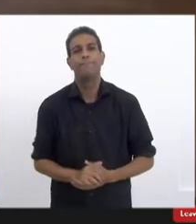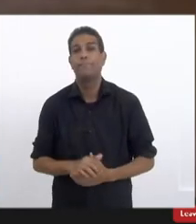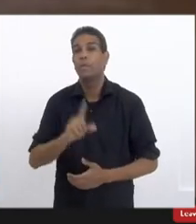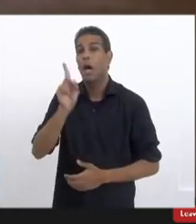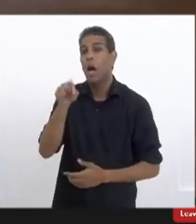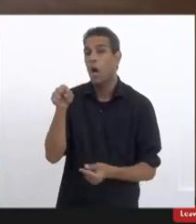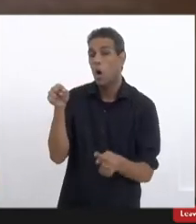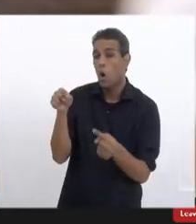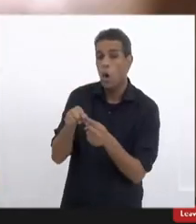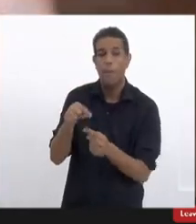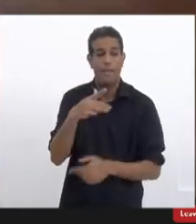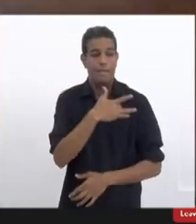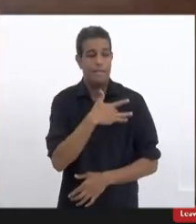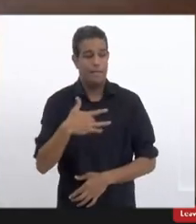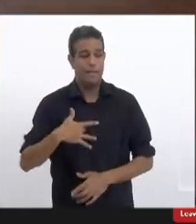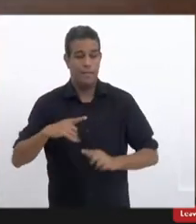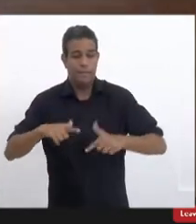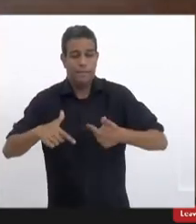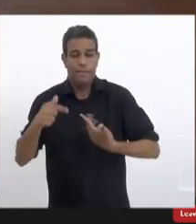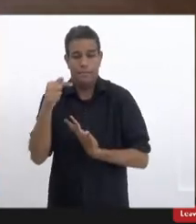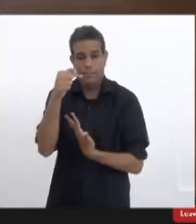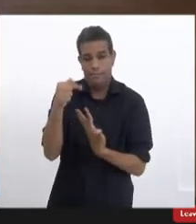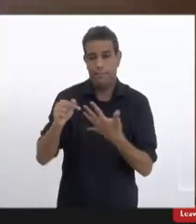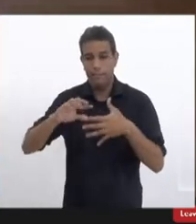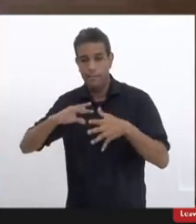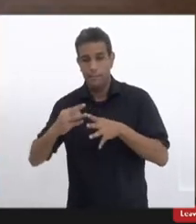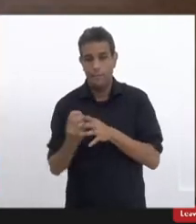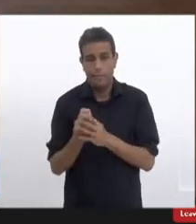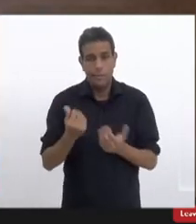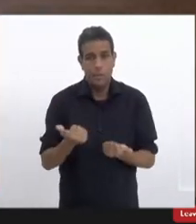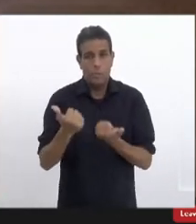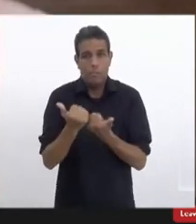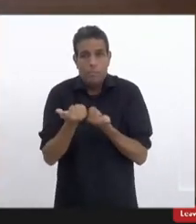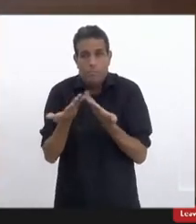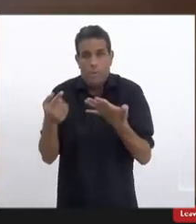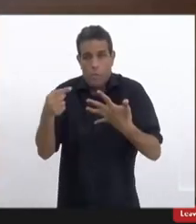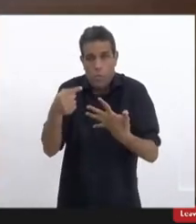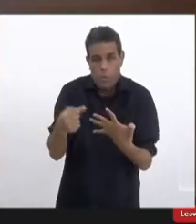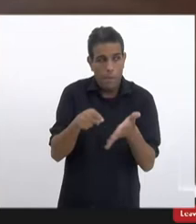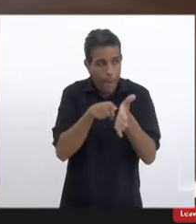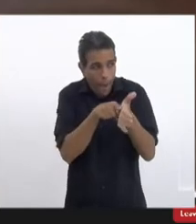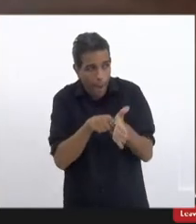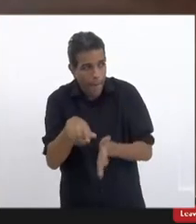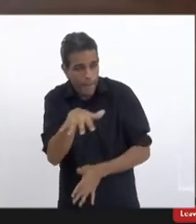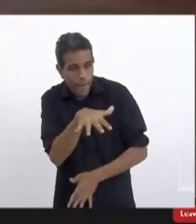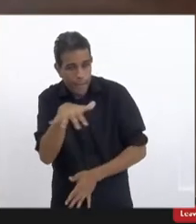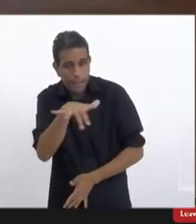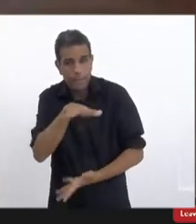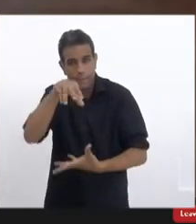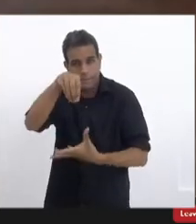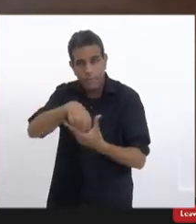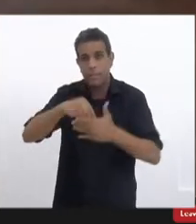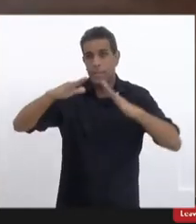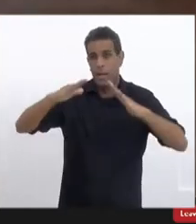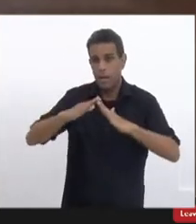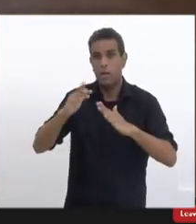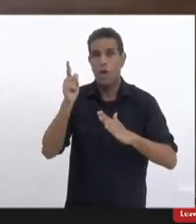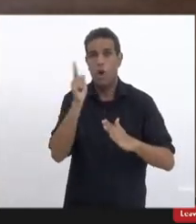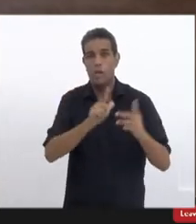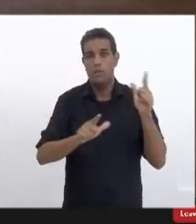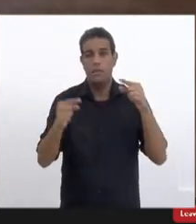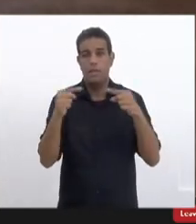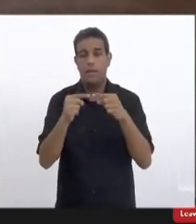de saúde e que estão introduzidas dentro do ponto de atenção dos serviços residenciais